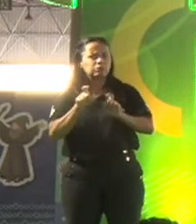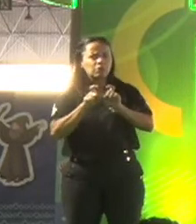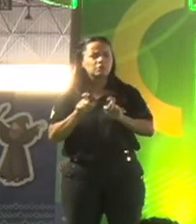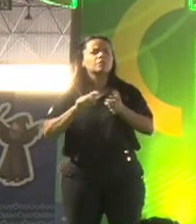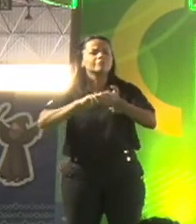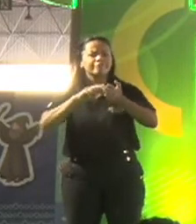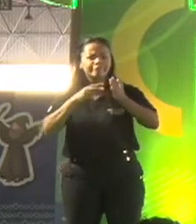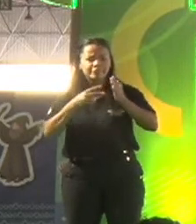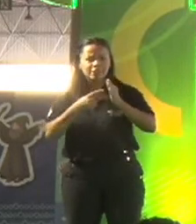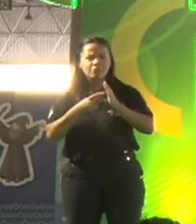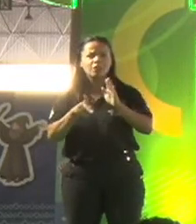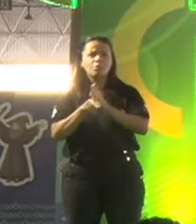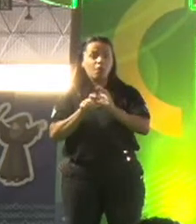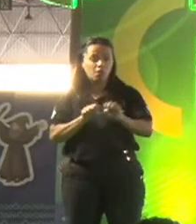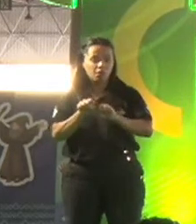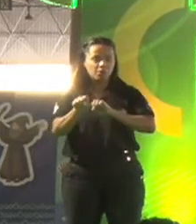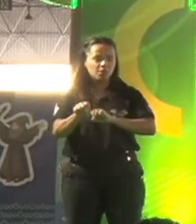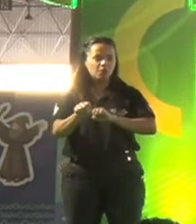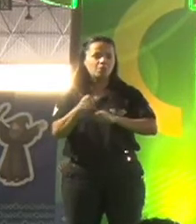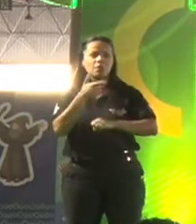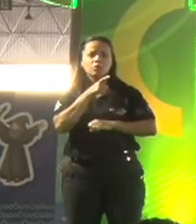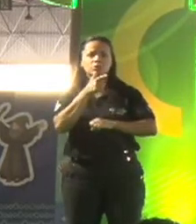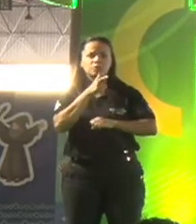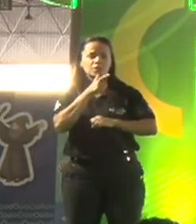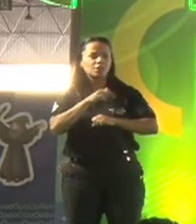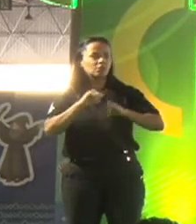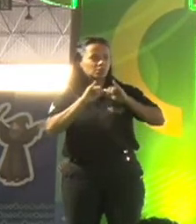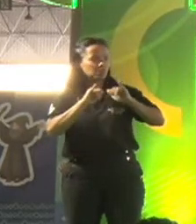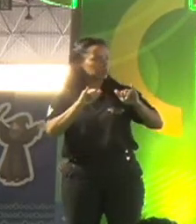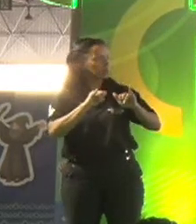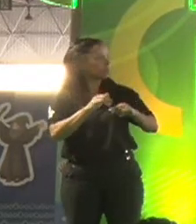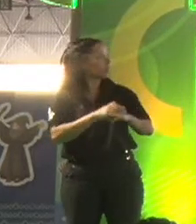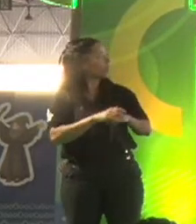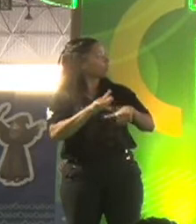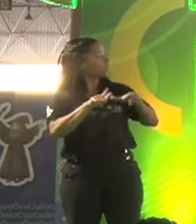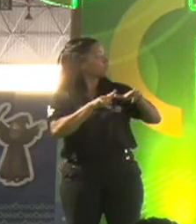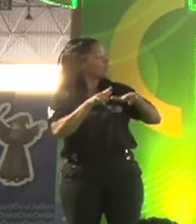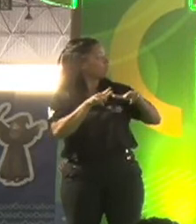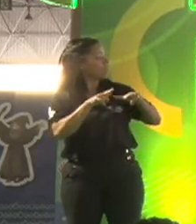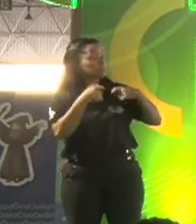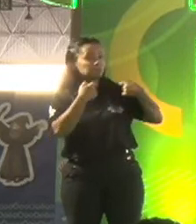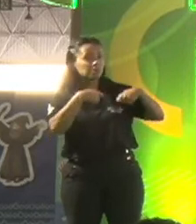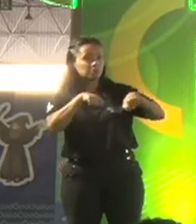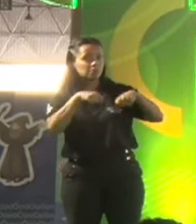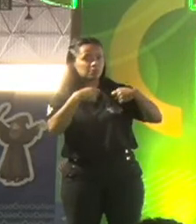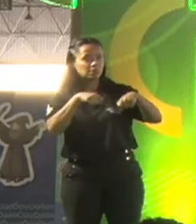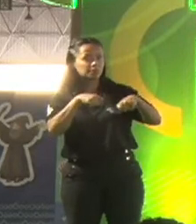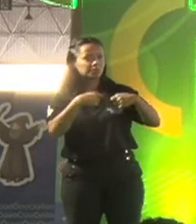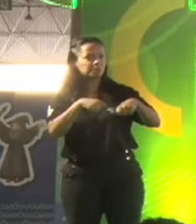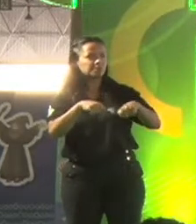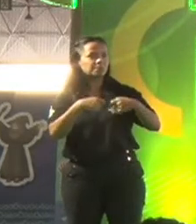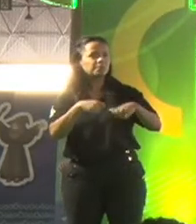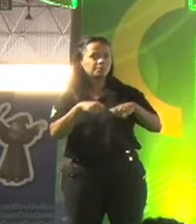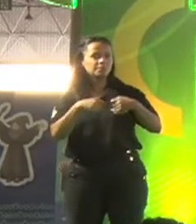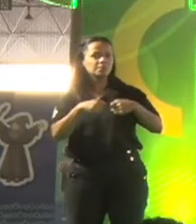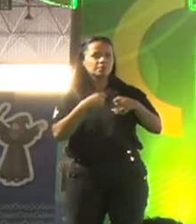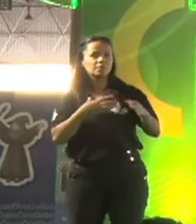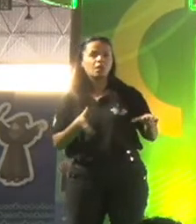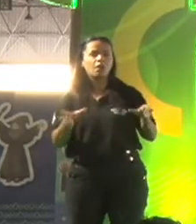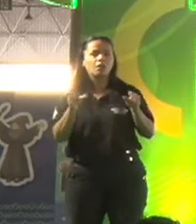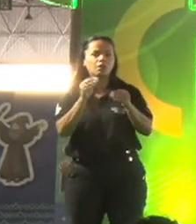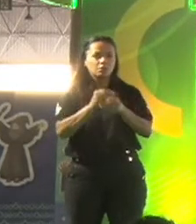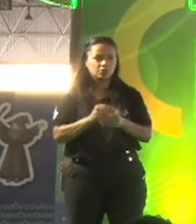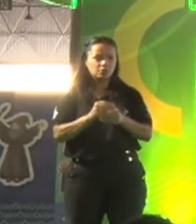a gente conseguir focar em alguma coisa mas para a produção de artefatos não faz sentido nenhum esse trabalho necessariamente precisa ser integrado